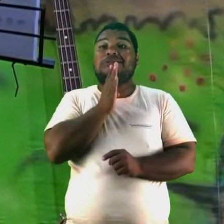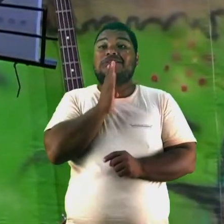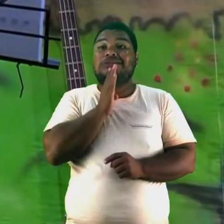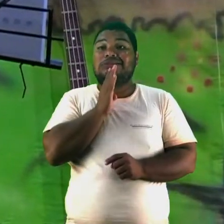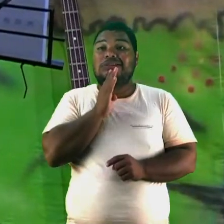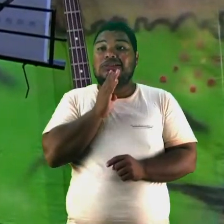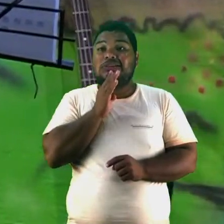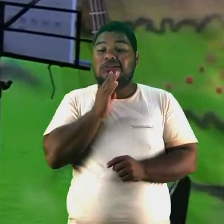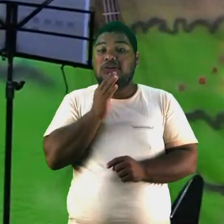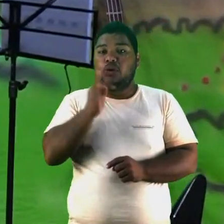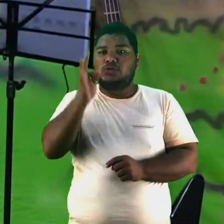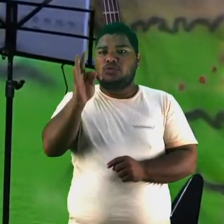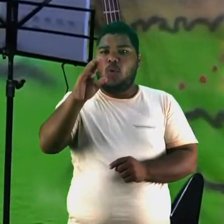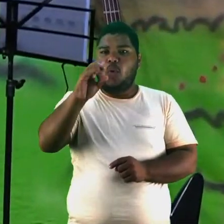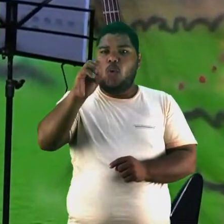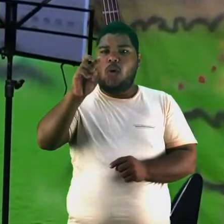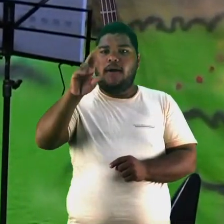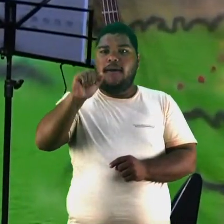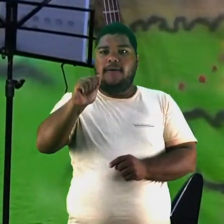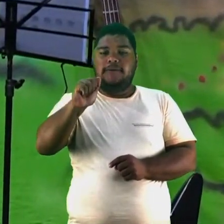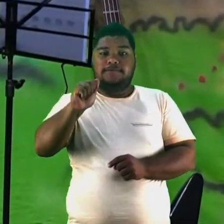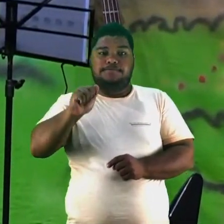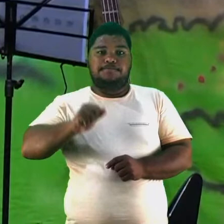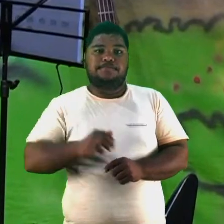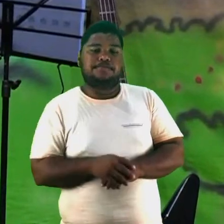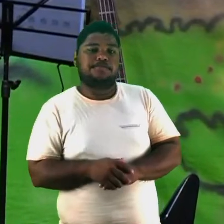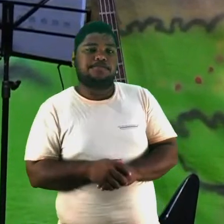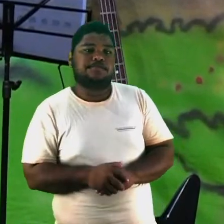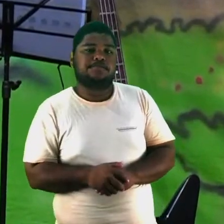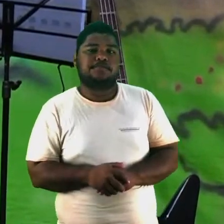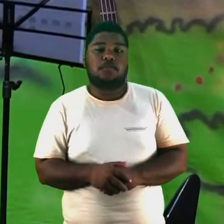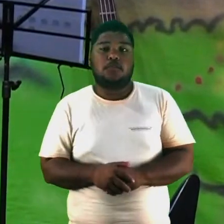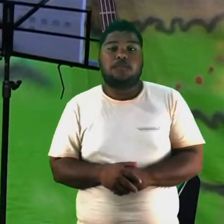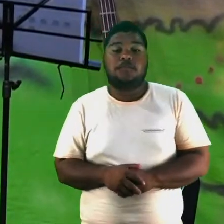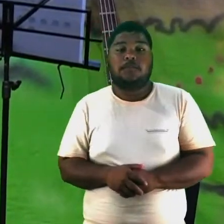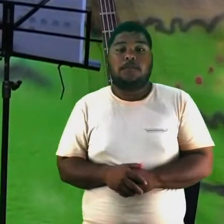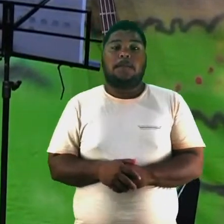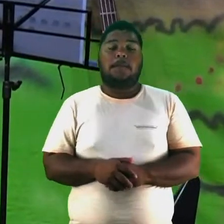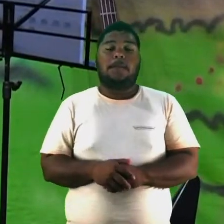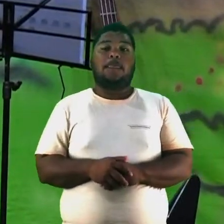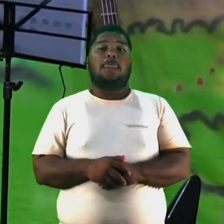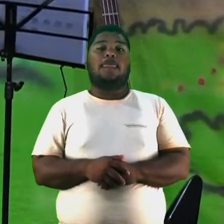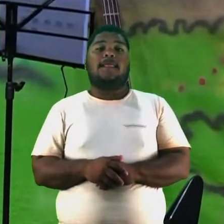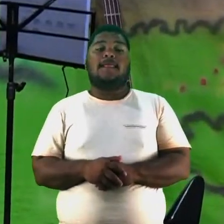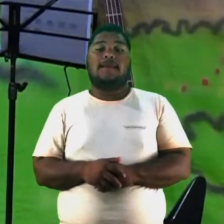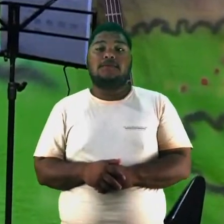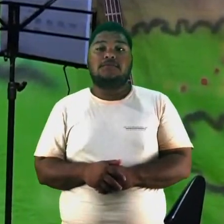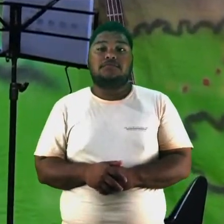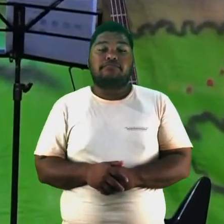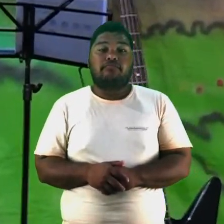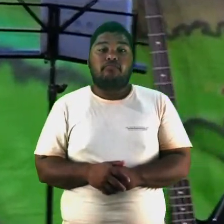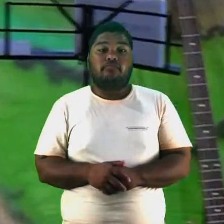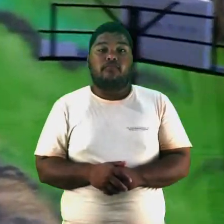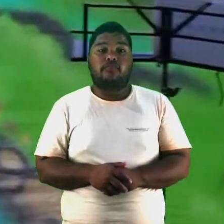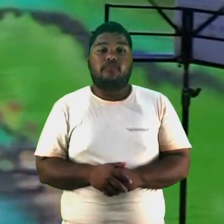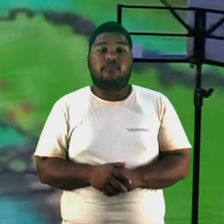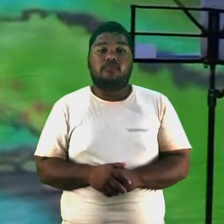5 primeiros livros das Escrituras: Êxodo, Número, Levítico, Número, Deuteronômio.